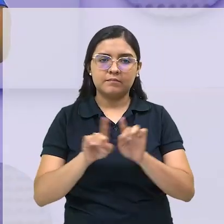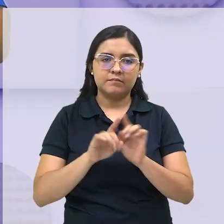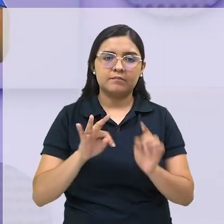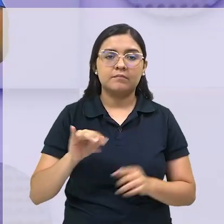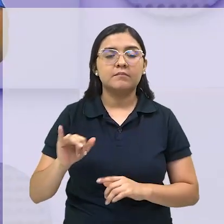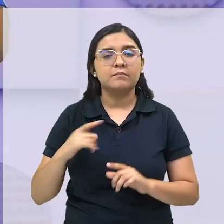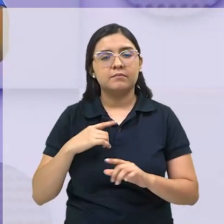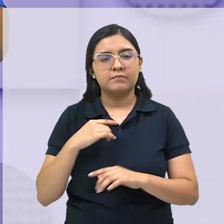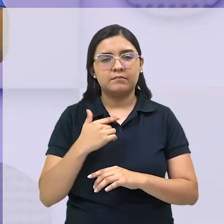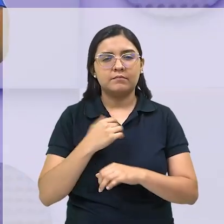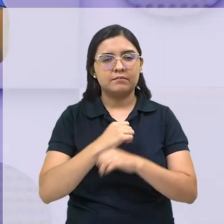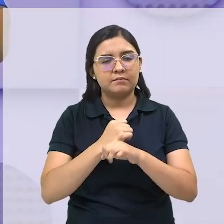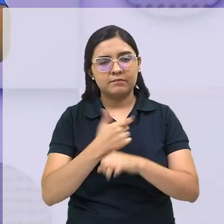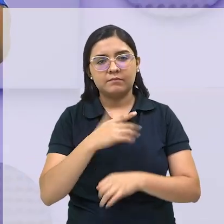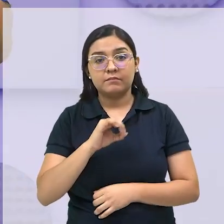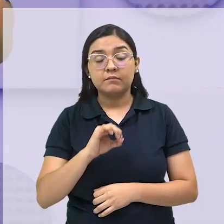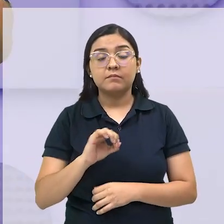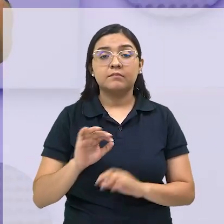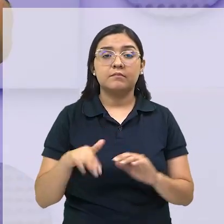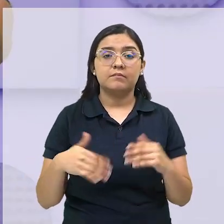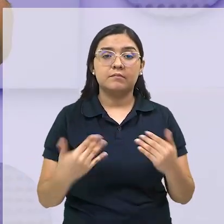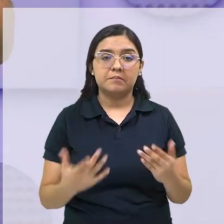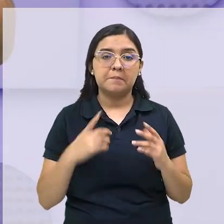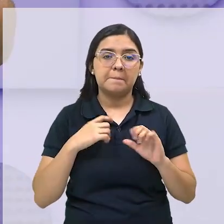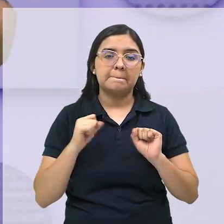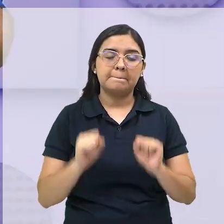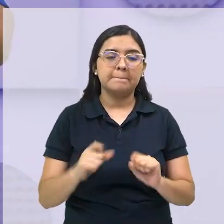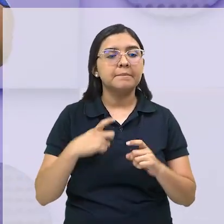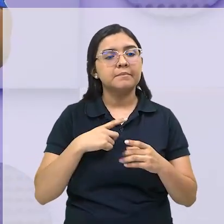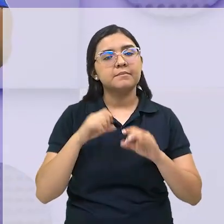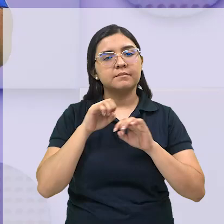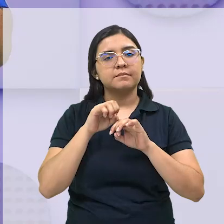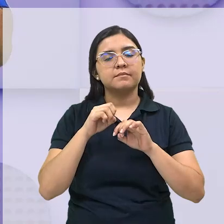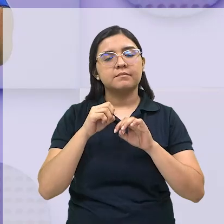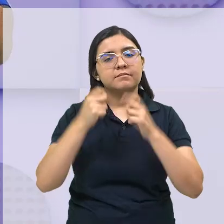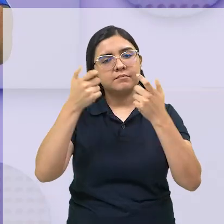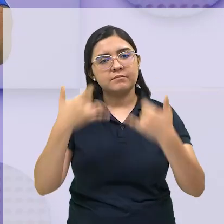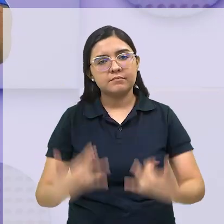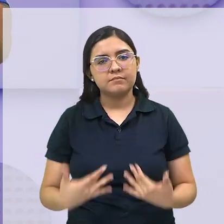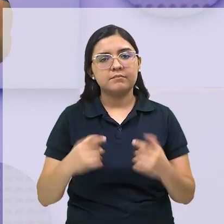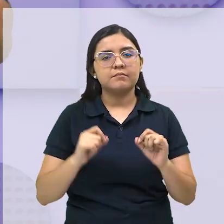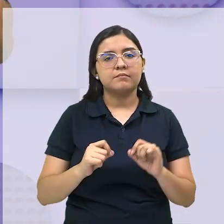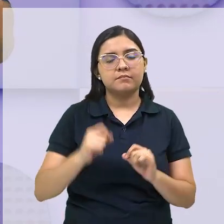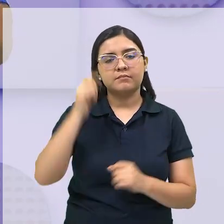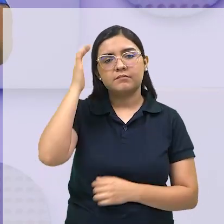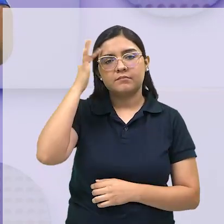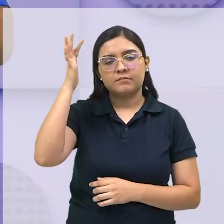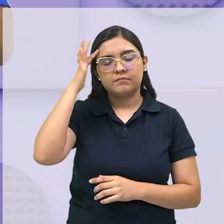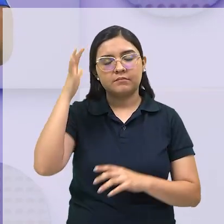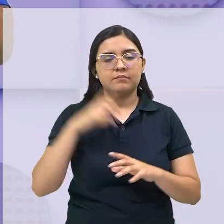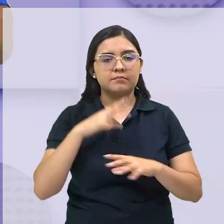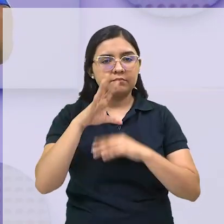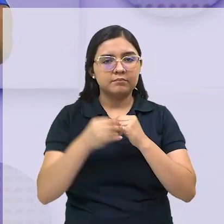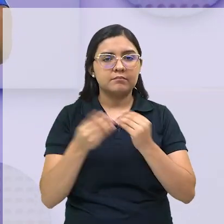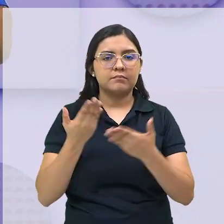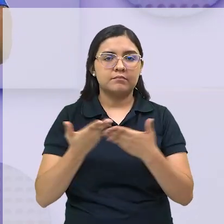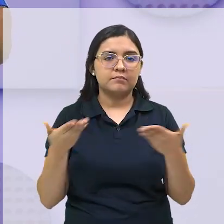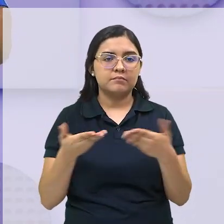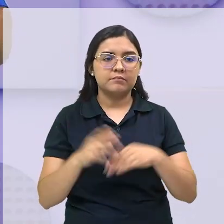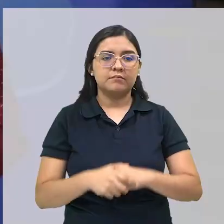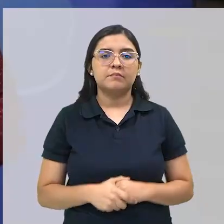mais de 20 anos, ele pode nos presentear com essa reflexão que muito contribui com a nossa aula de